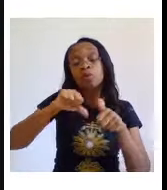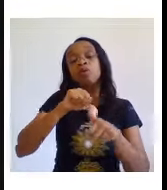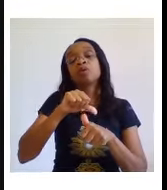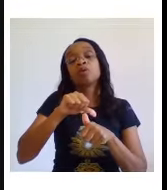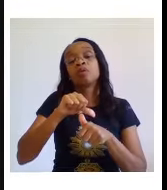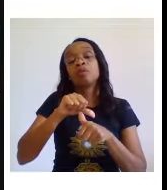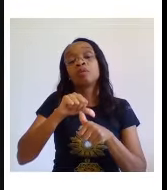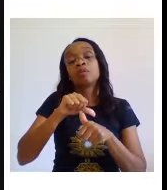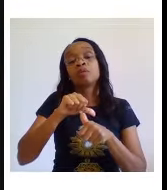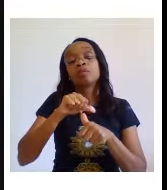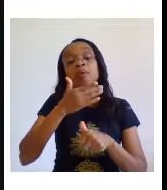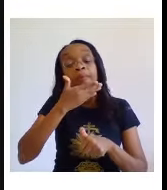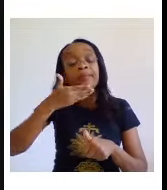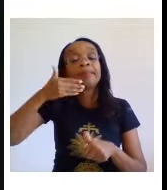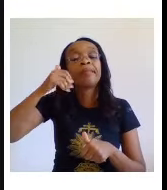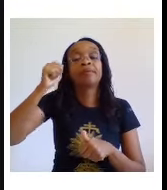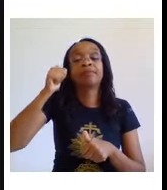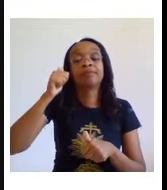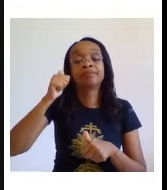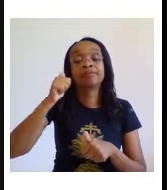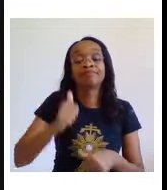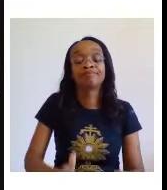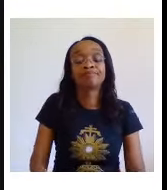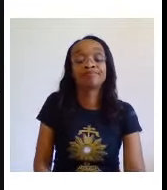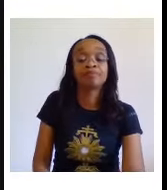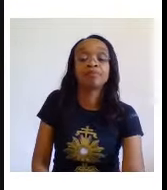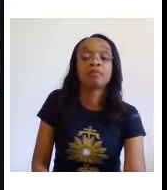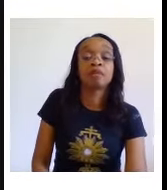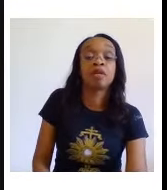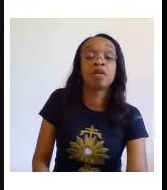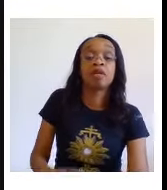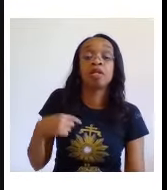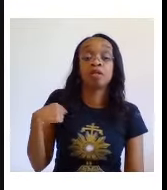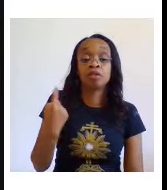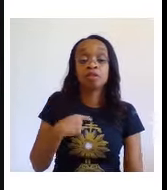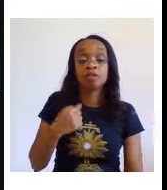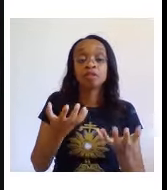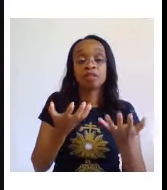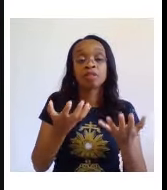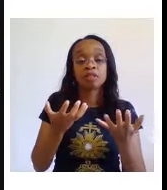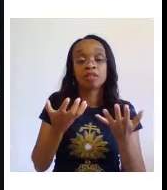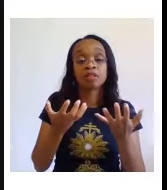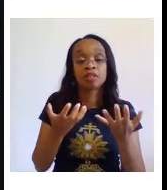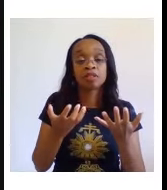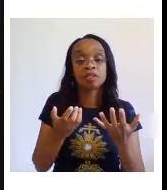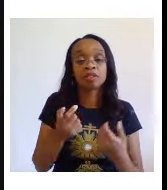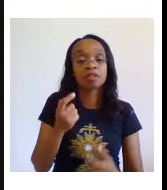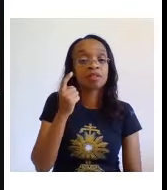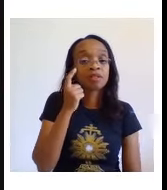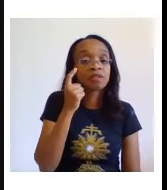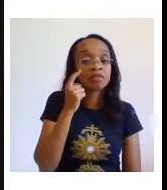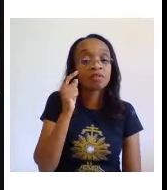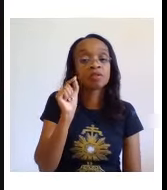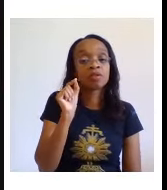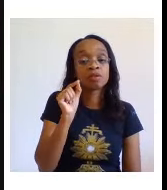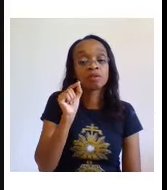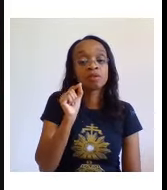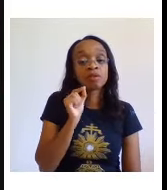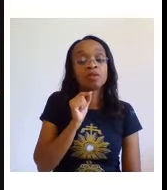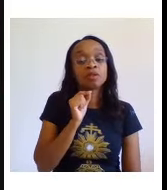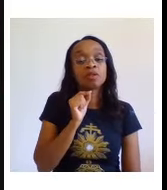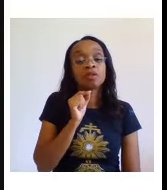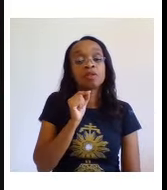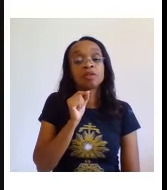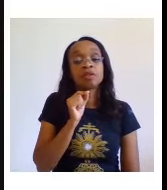gente está assim, sugerindo, né, que a gente vá olhar a plataforma Laudato Si. Ela é